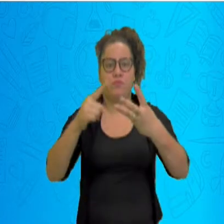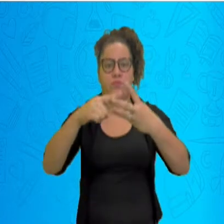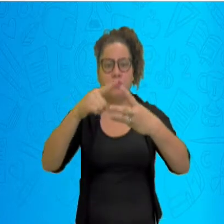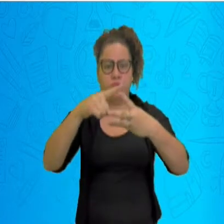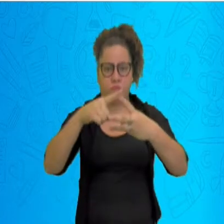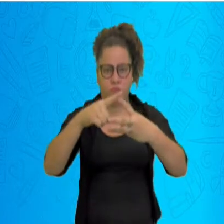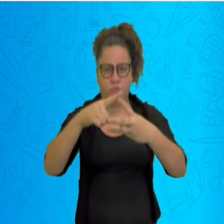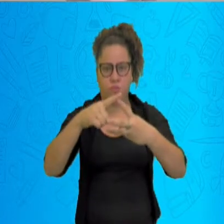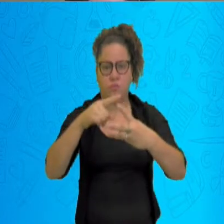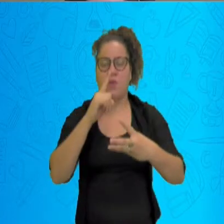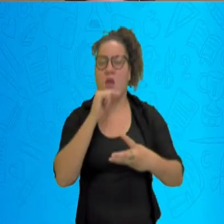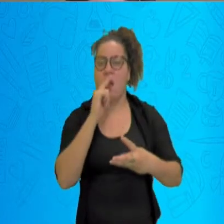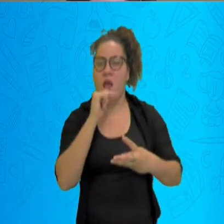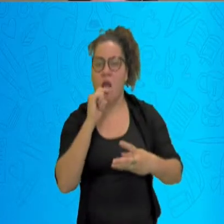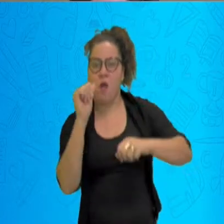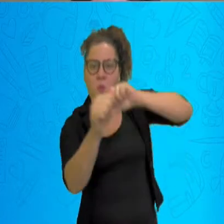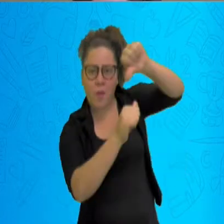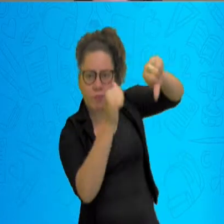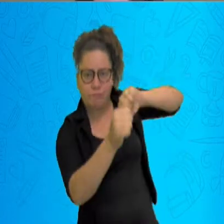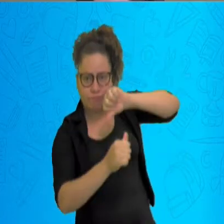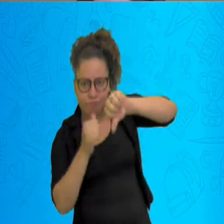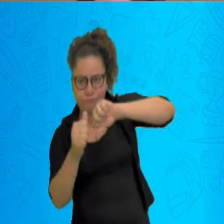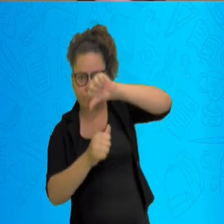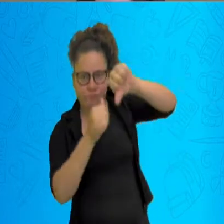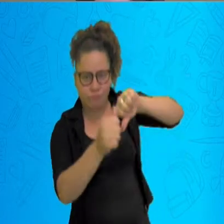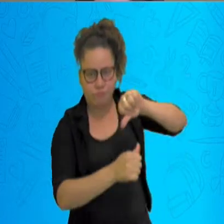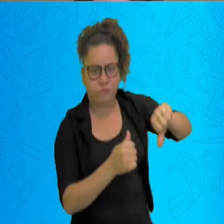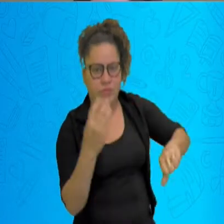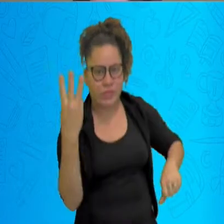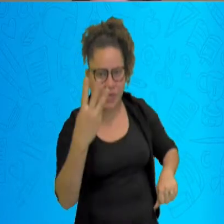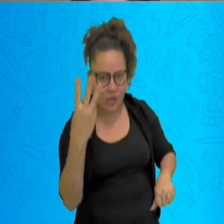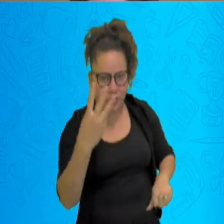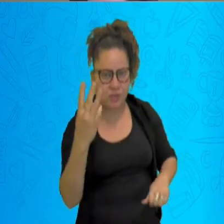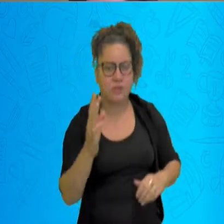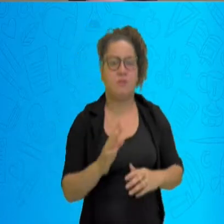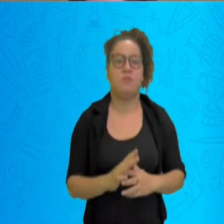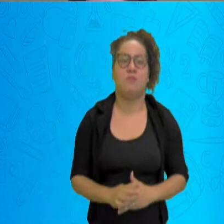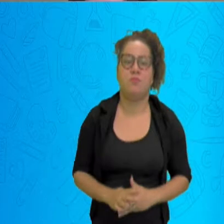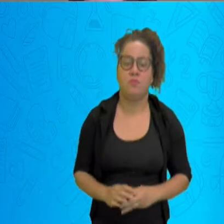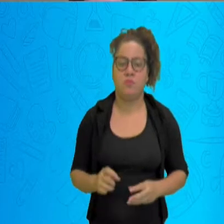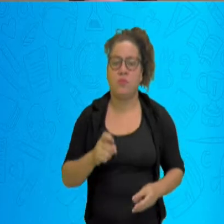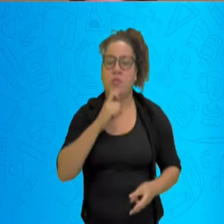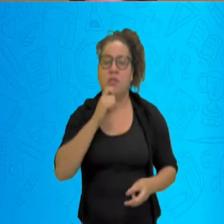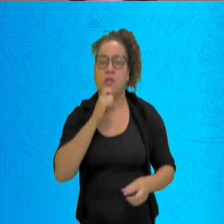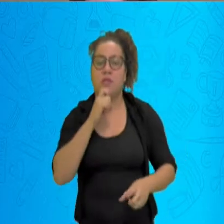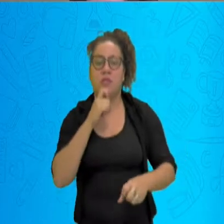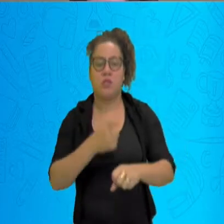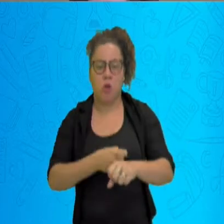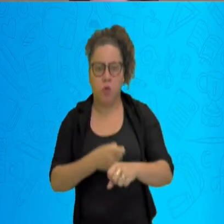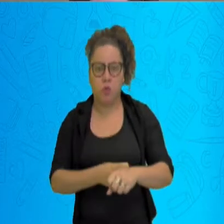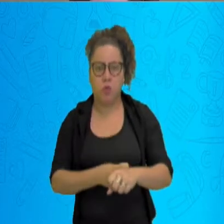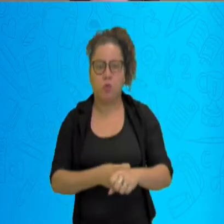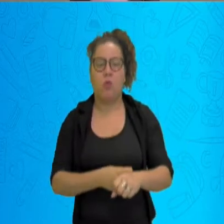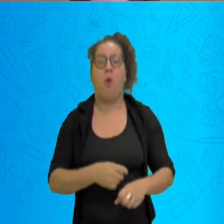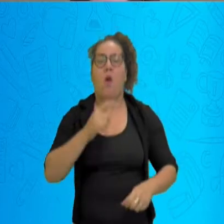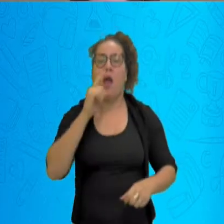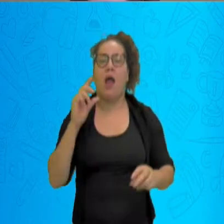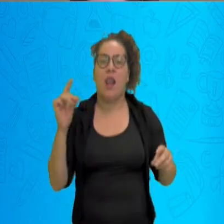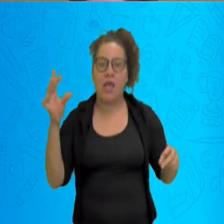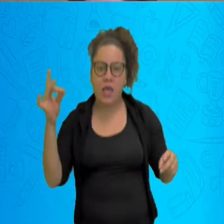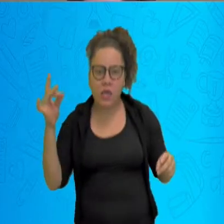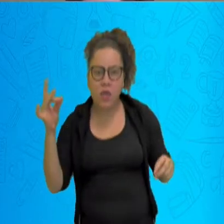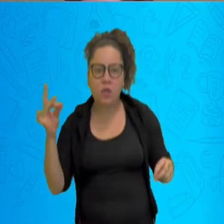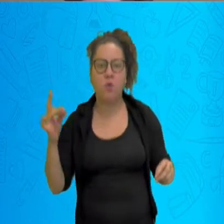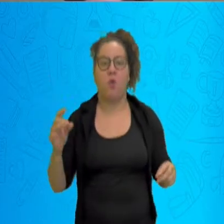água. São 3 os estados físicos da água: sólido, líquido e gasoso.